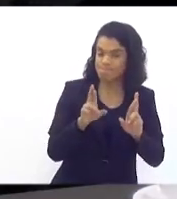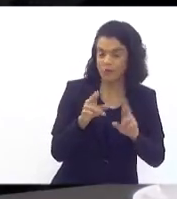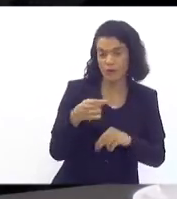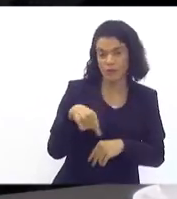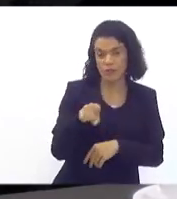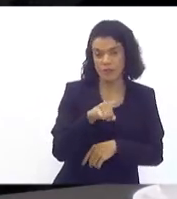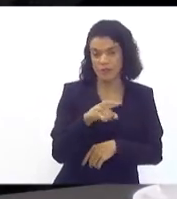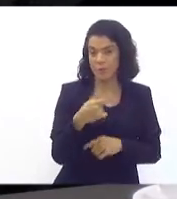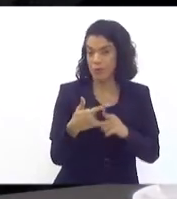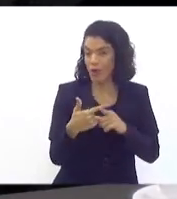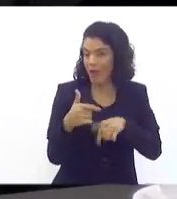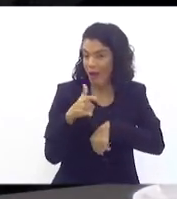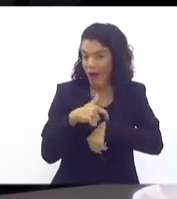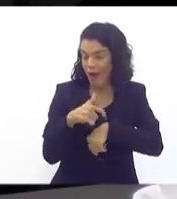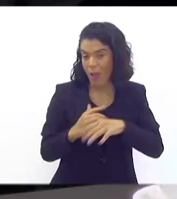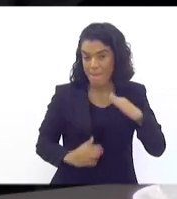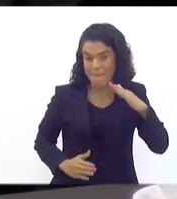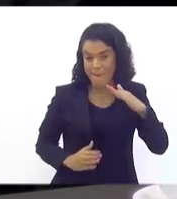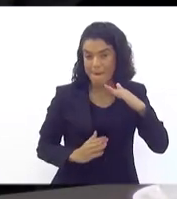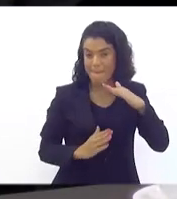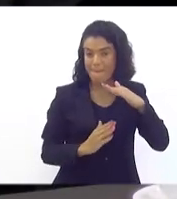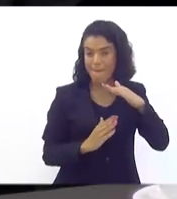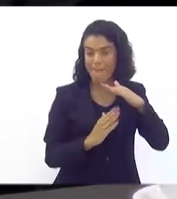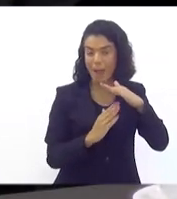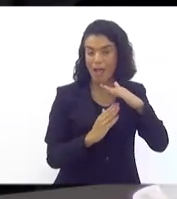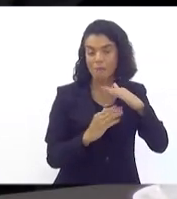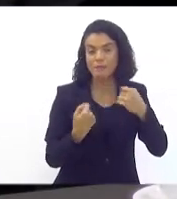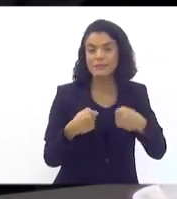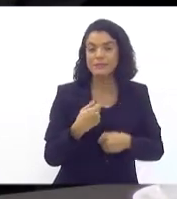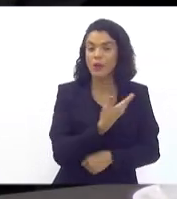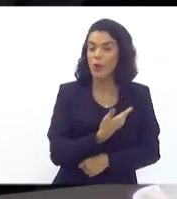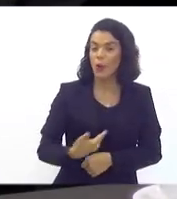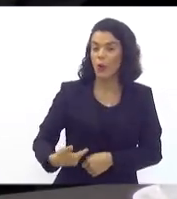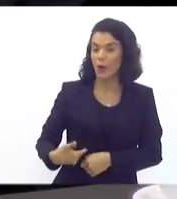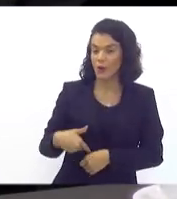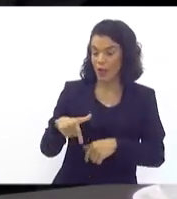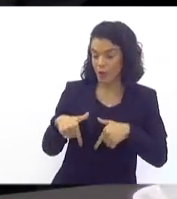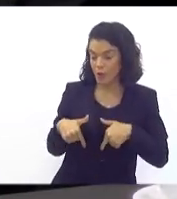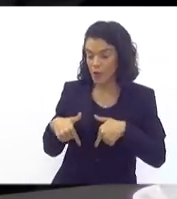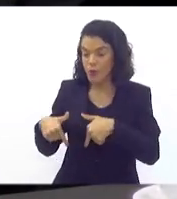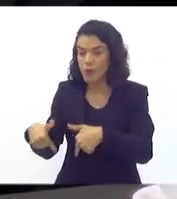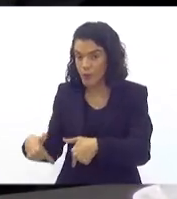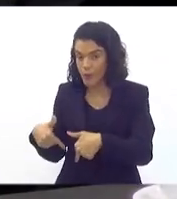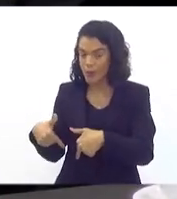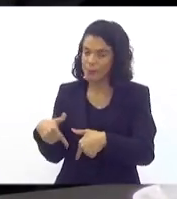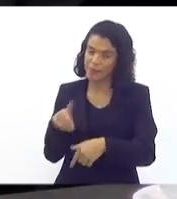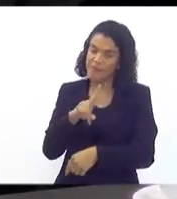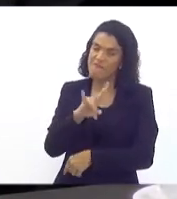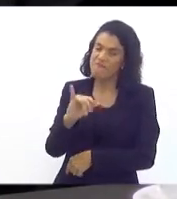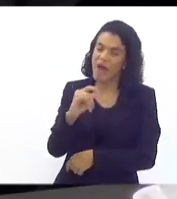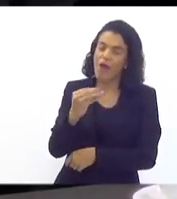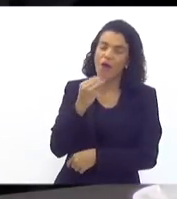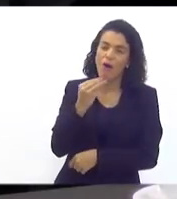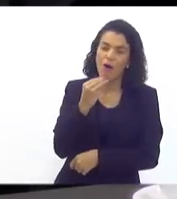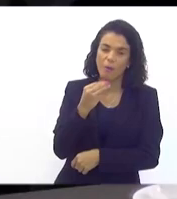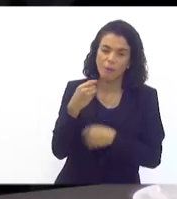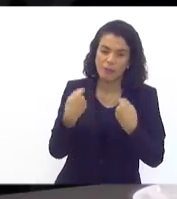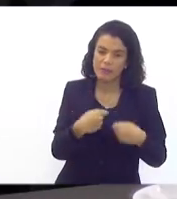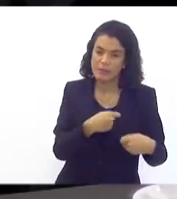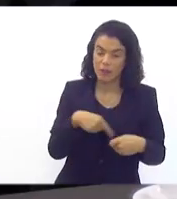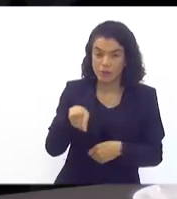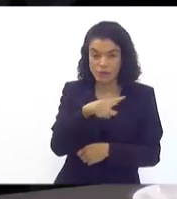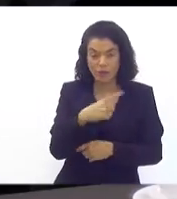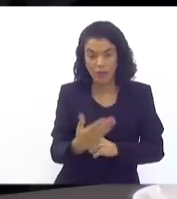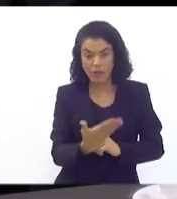no limite que realmente precisa dessa interferência do governo que provavelmente vai vai precisar que os senhores nos